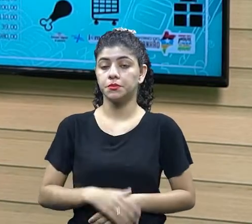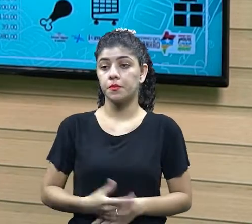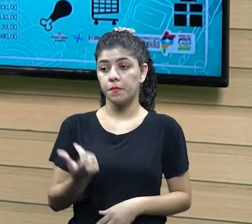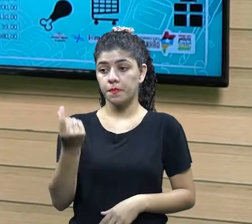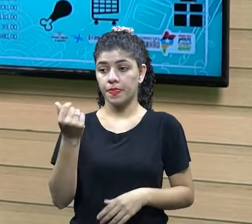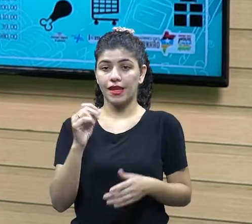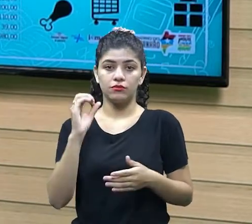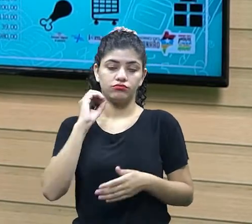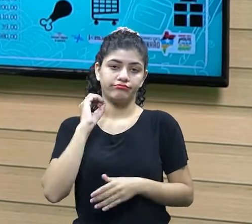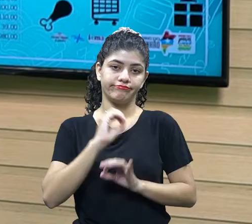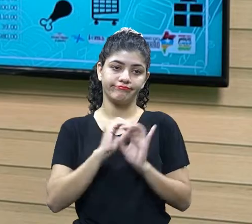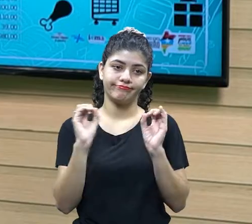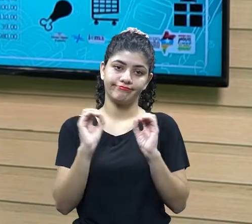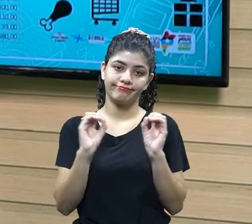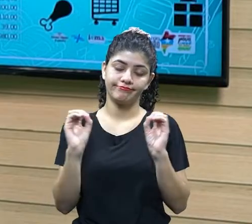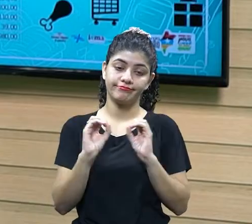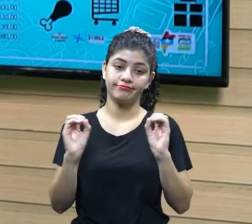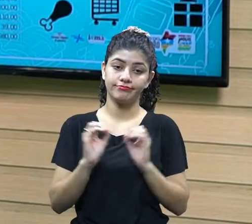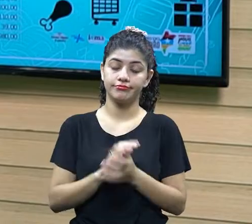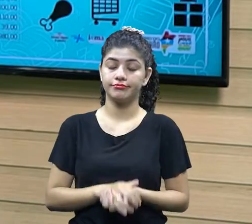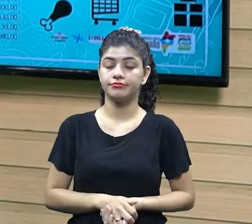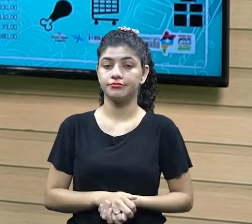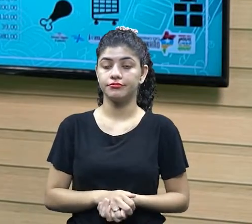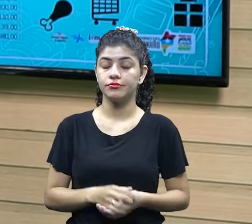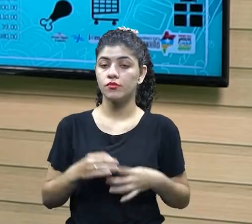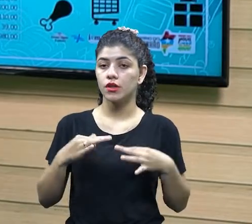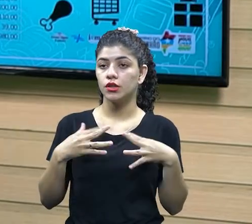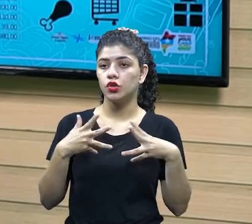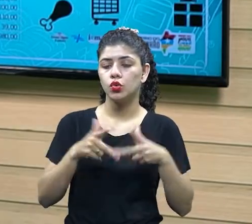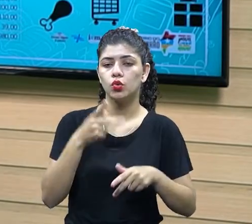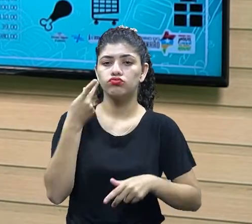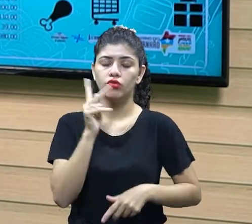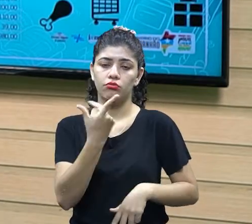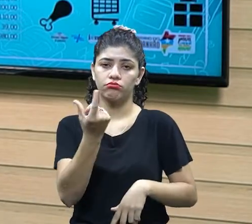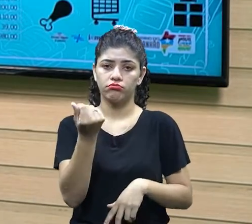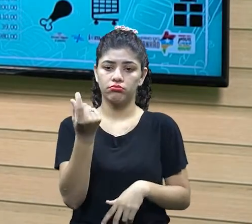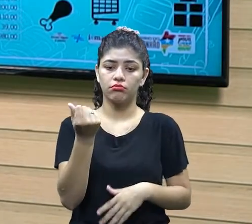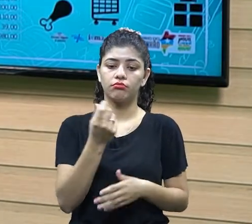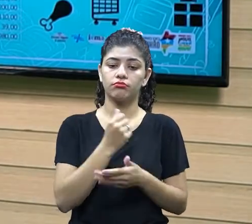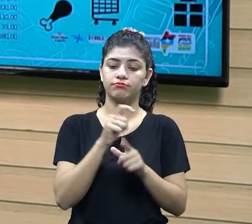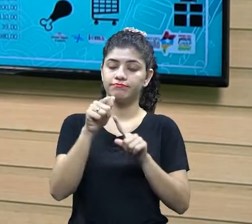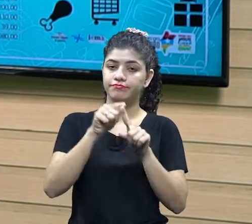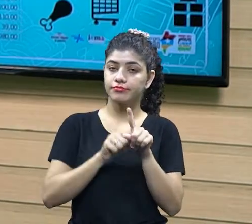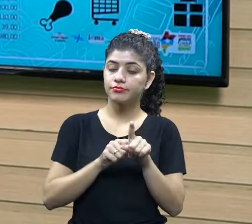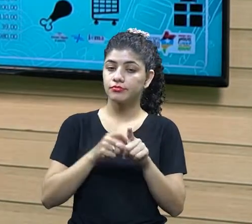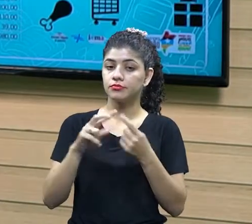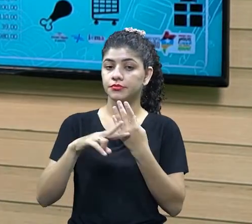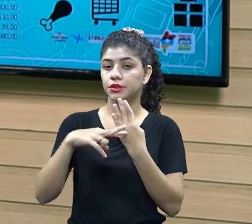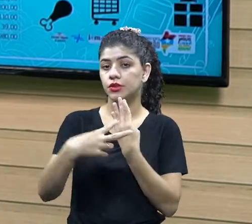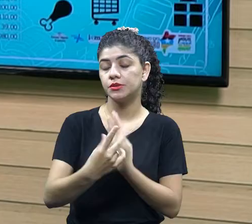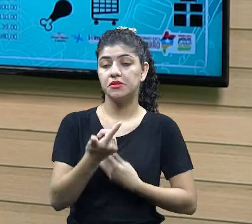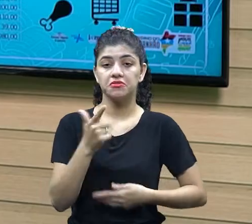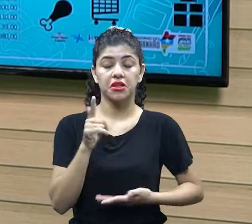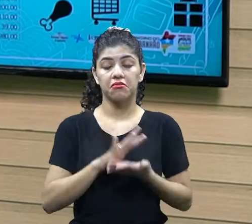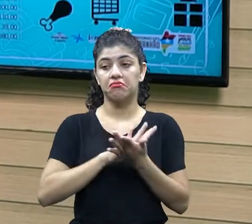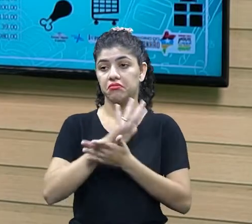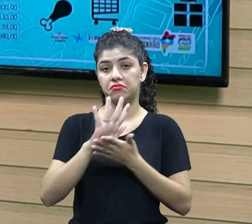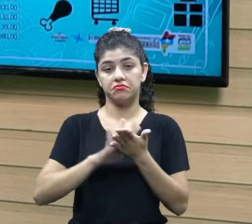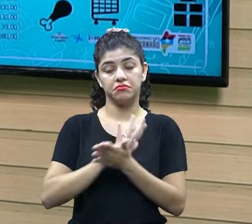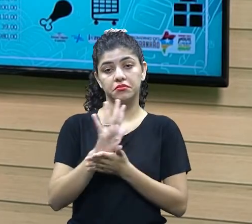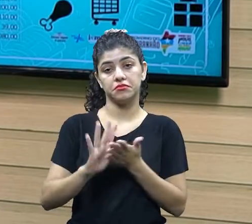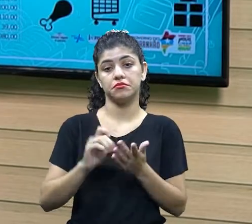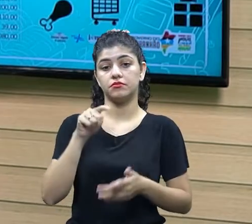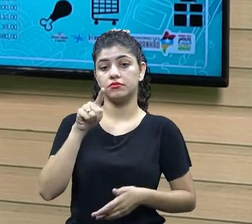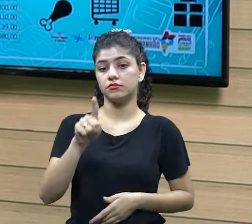ou dinheiro nenhum. Né? Se as suas despesas consumirem todo o seu rendimento mensal, consequentemente não vai sobrar